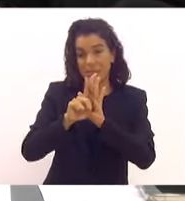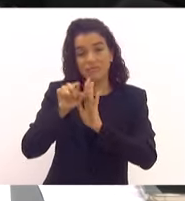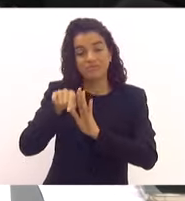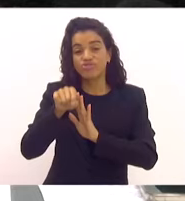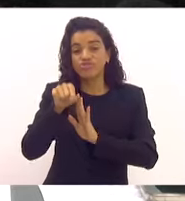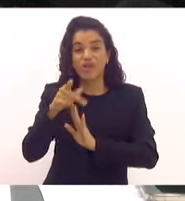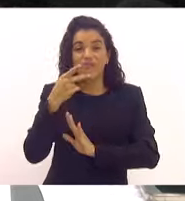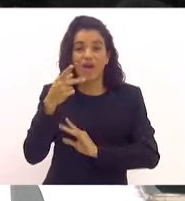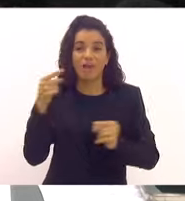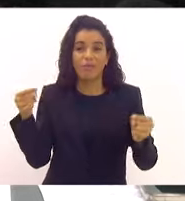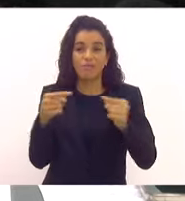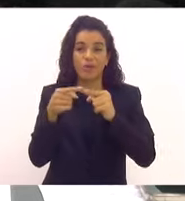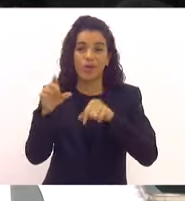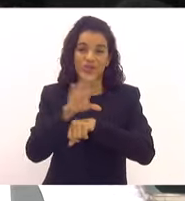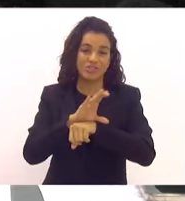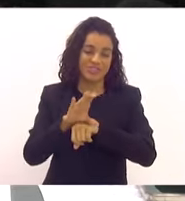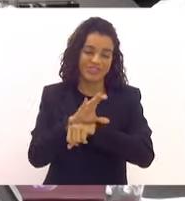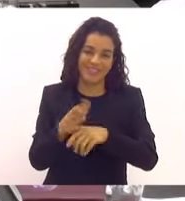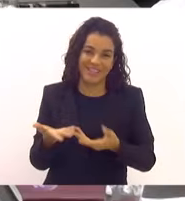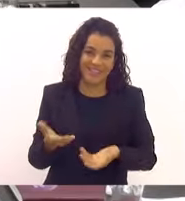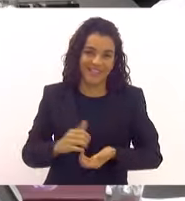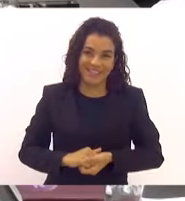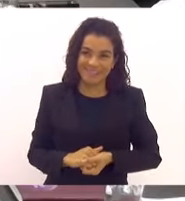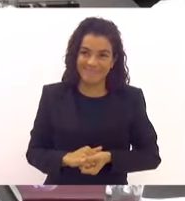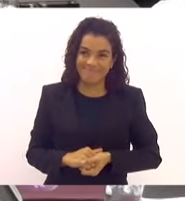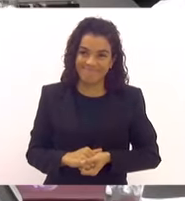dá a constitucionalidade dessa.